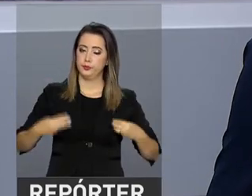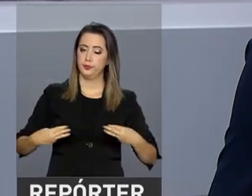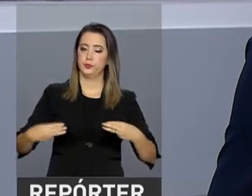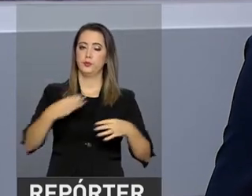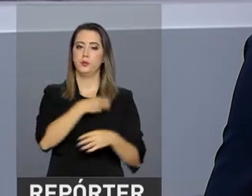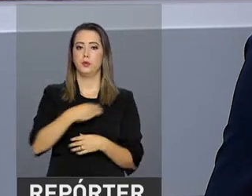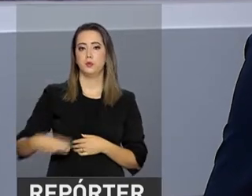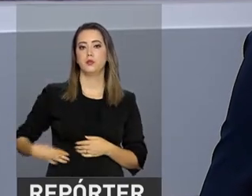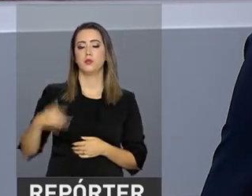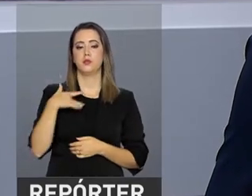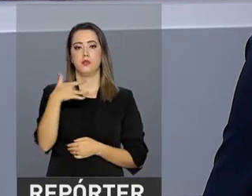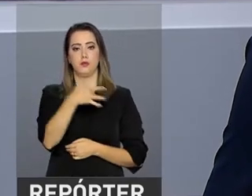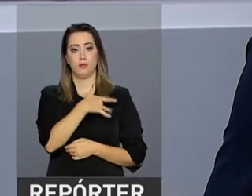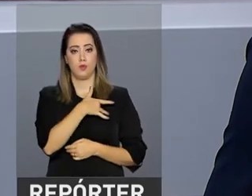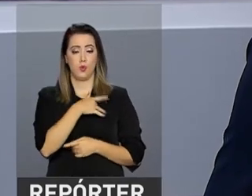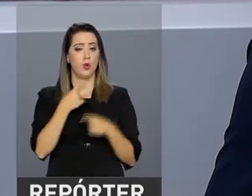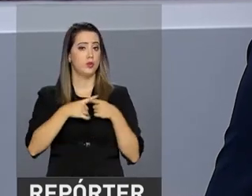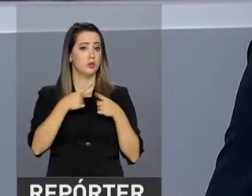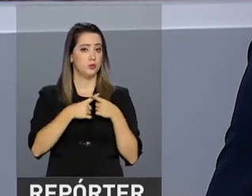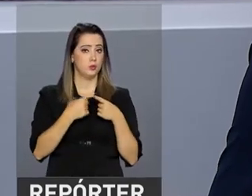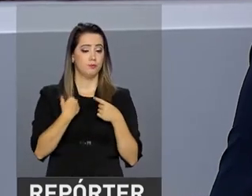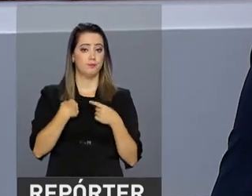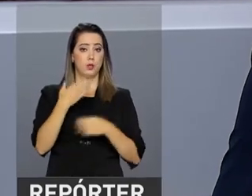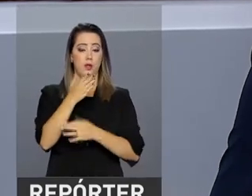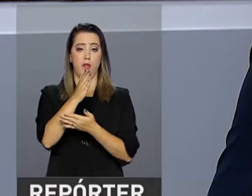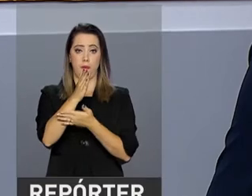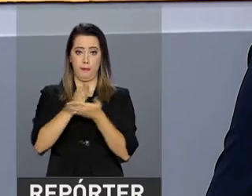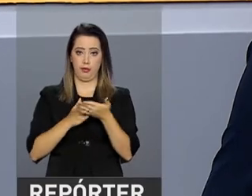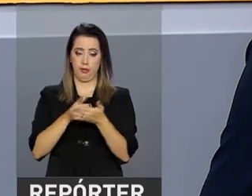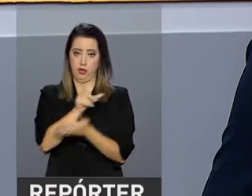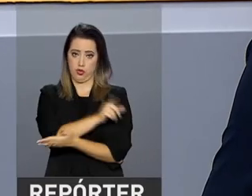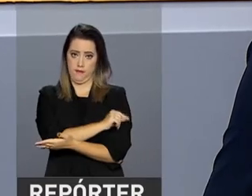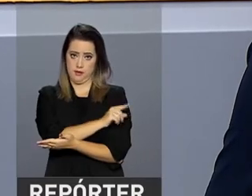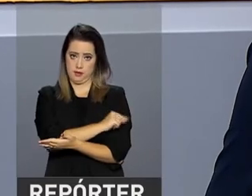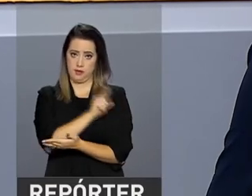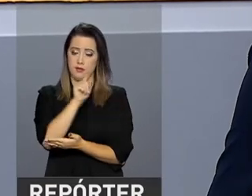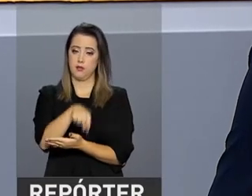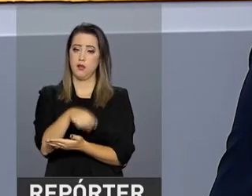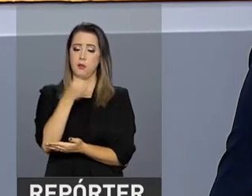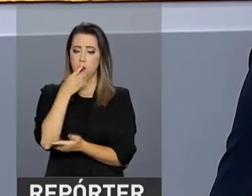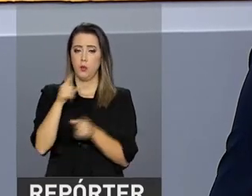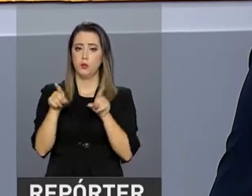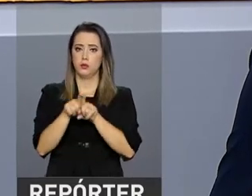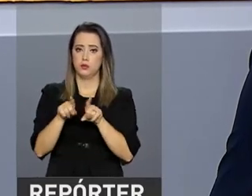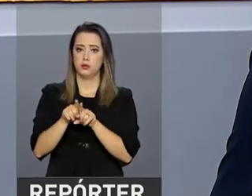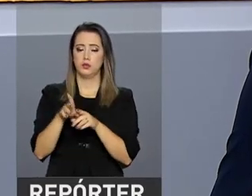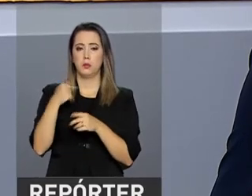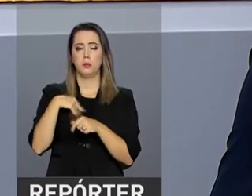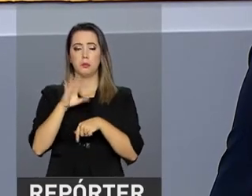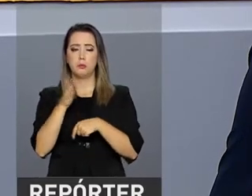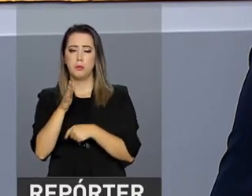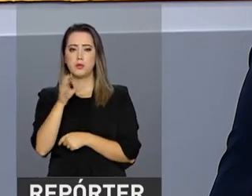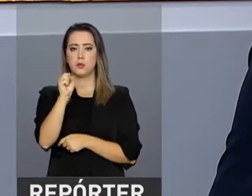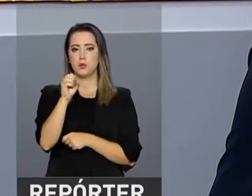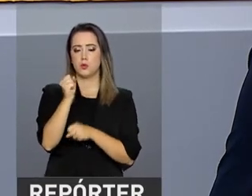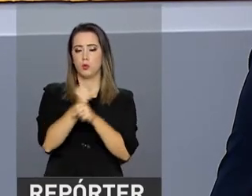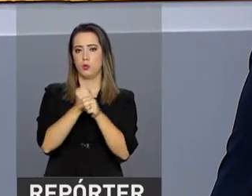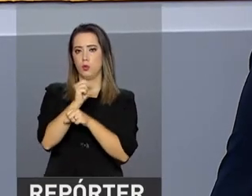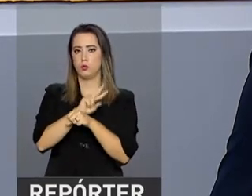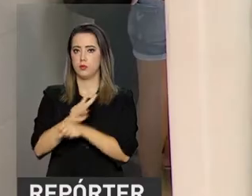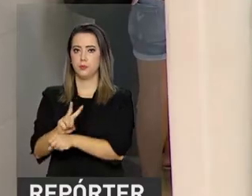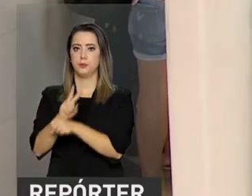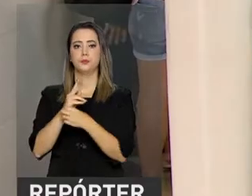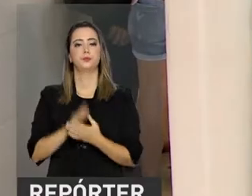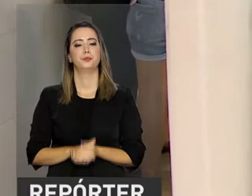ricardo barros segundo ele a vacina fracionada é eficaz e garante a imunização por um período mínimo de oito anos